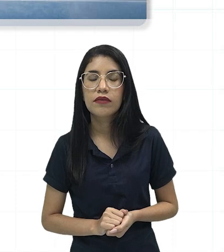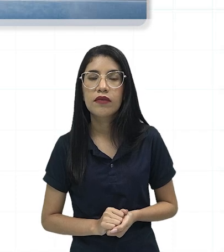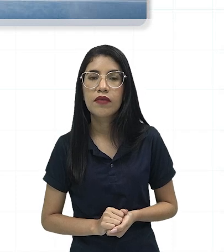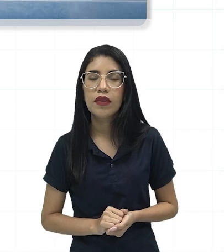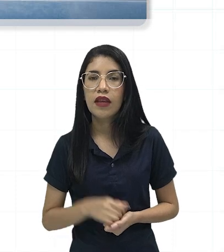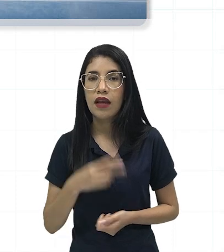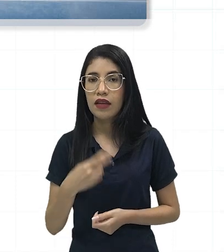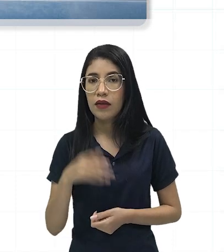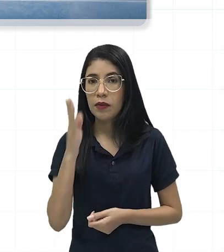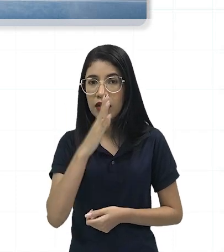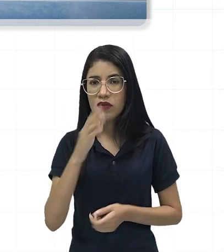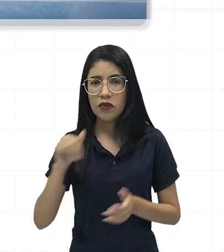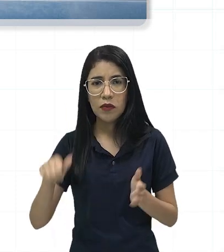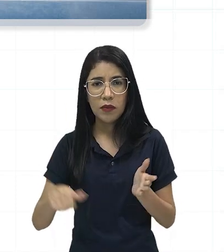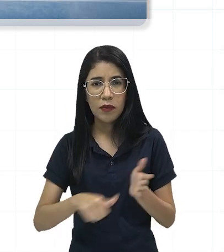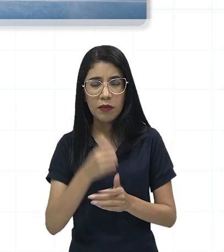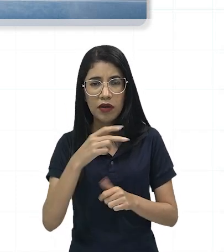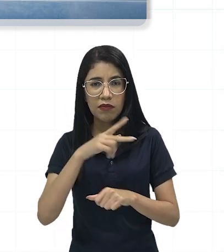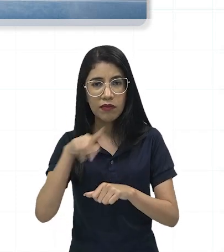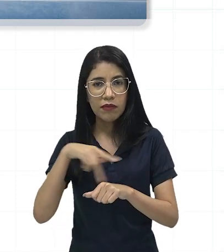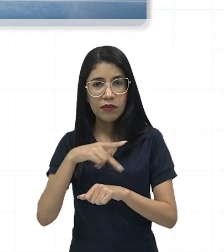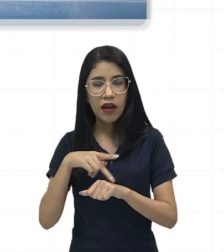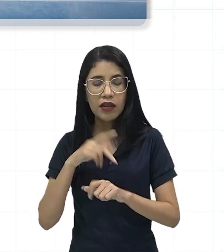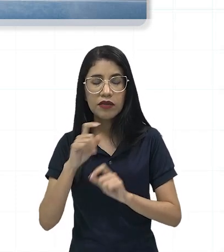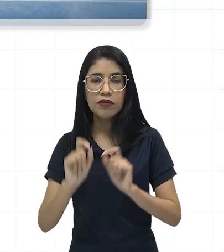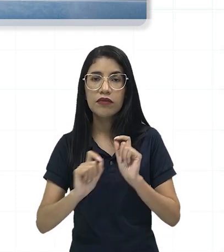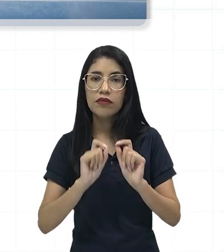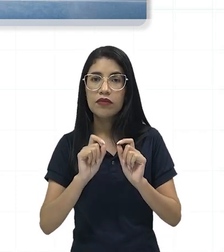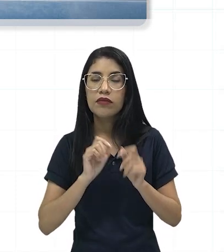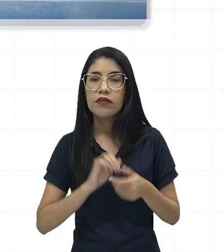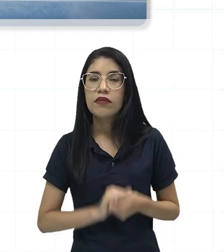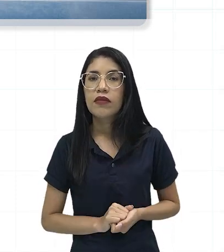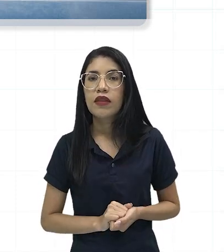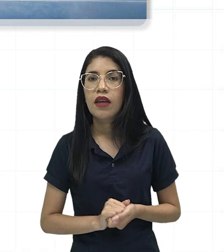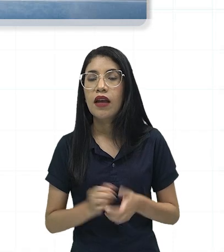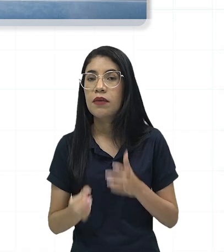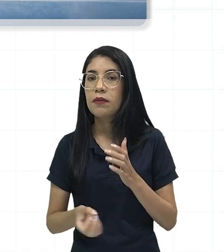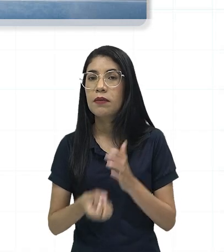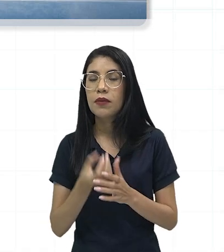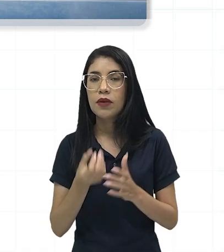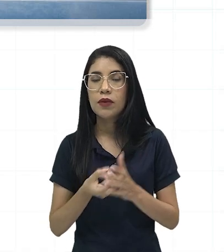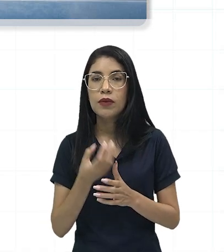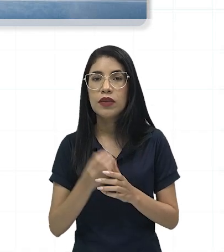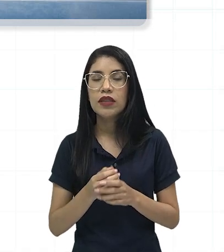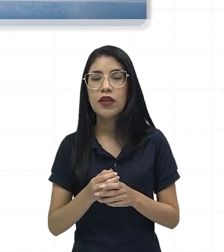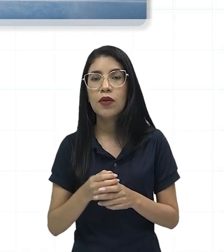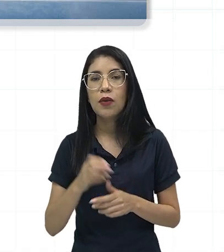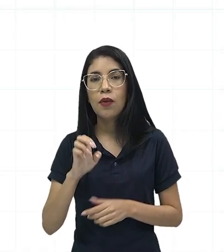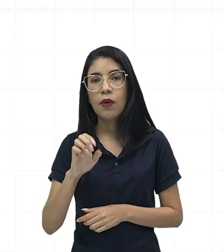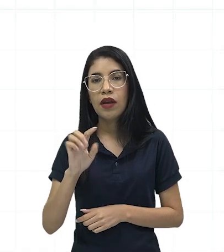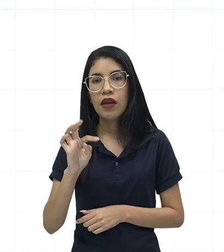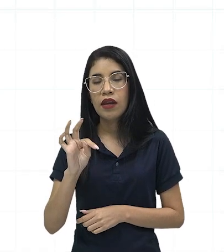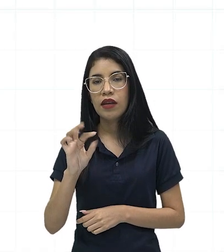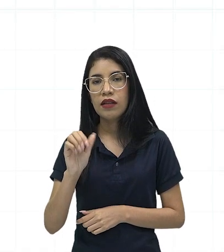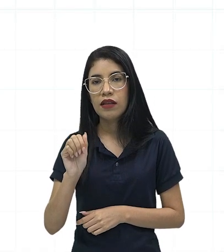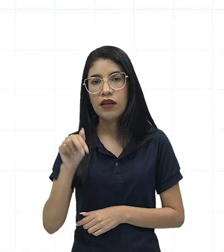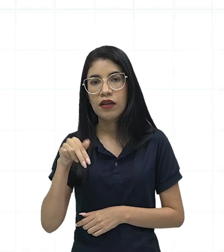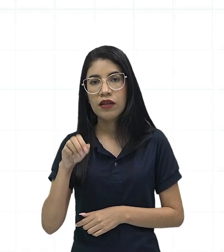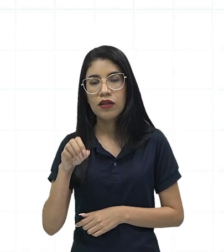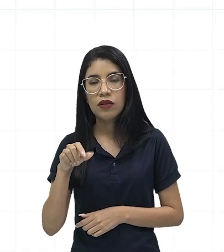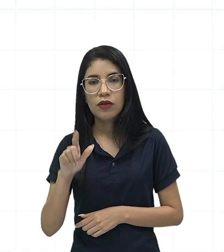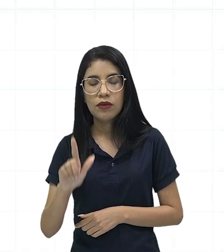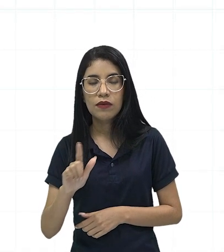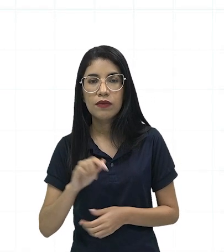o país pioneiro, né, na questão da produção do etanol. Então, na nossa próxima